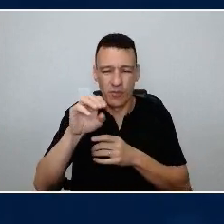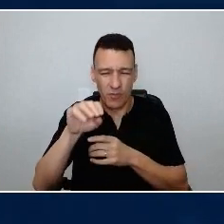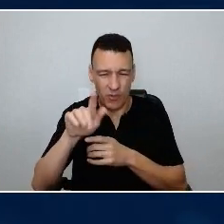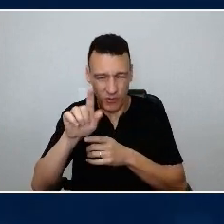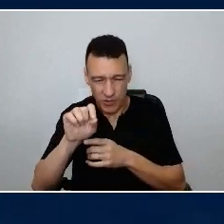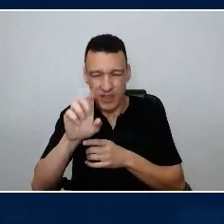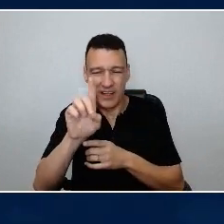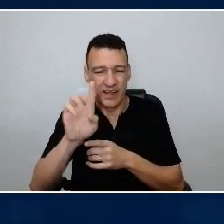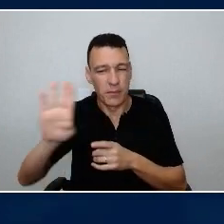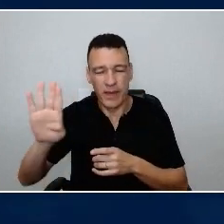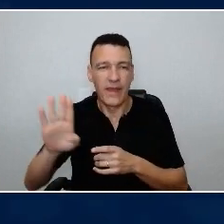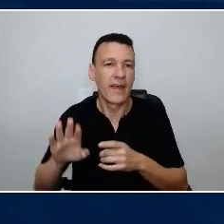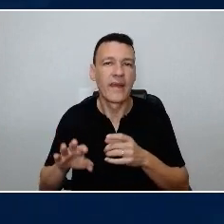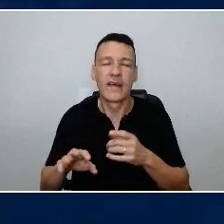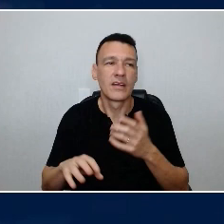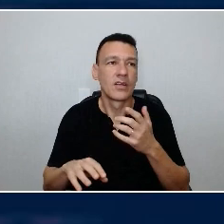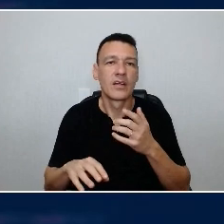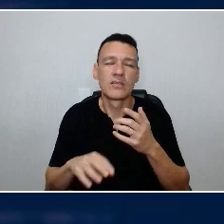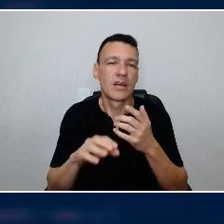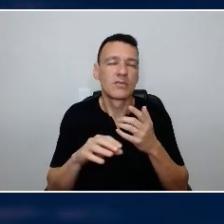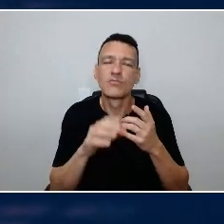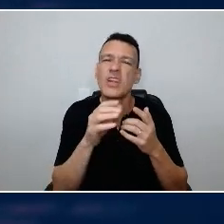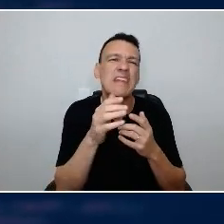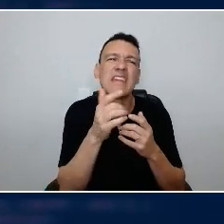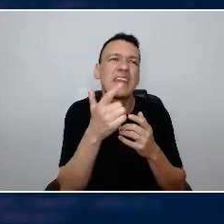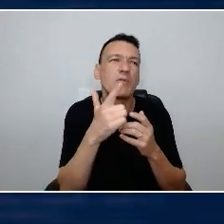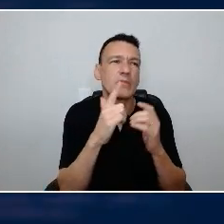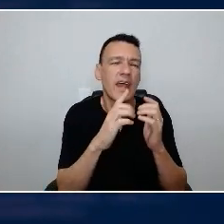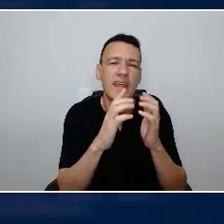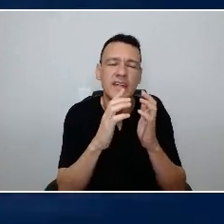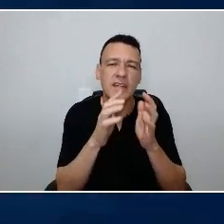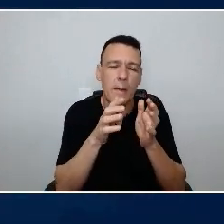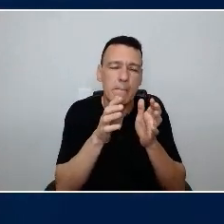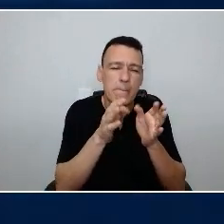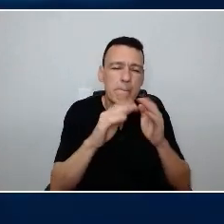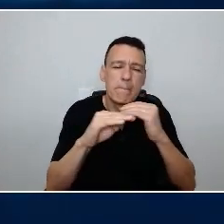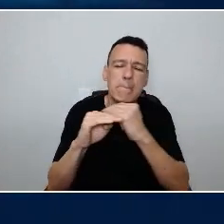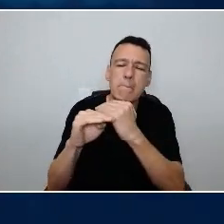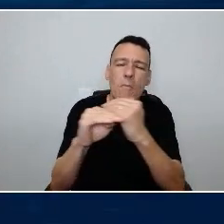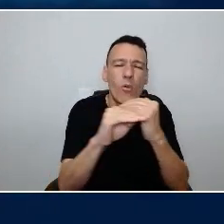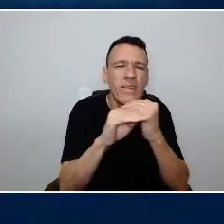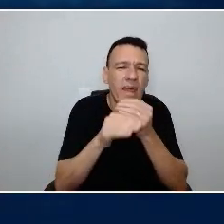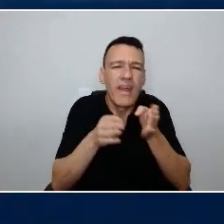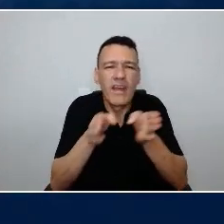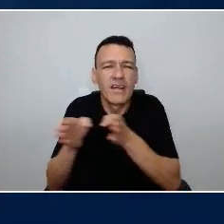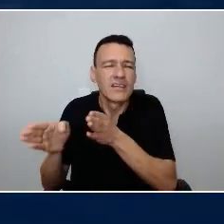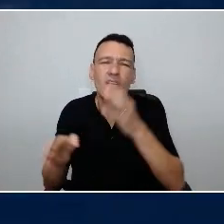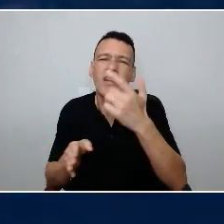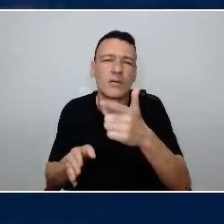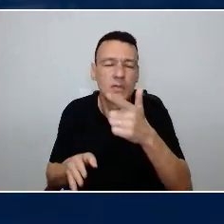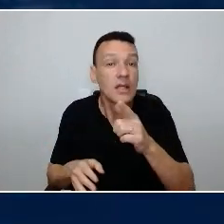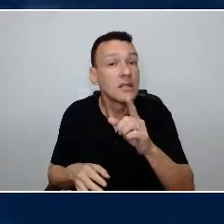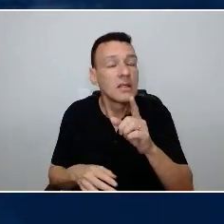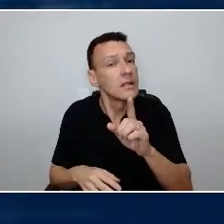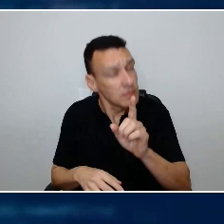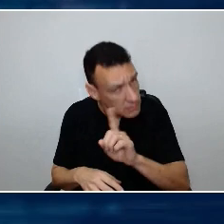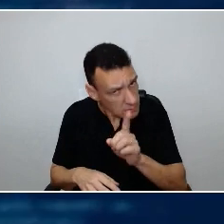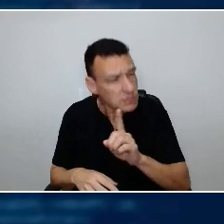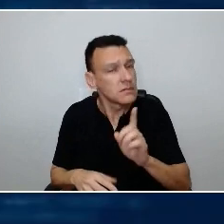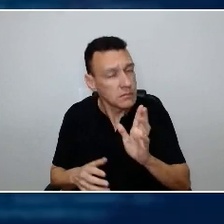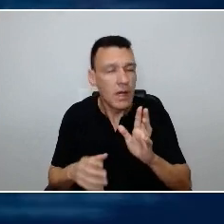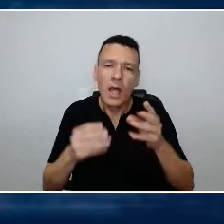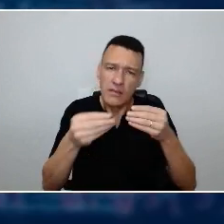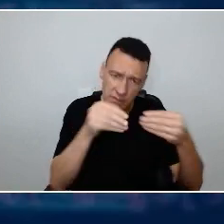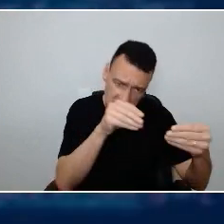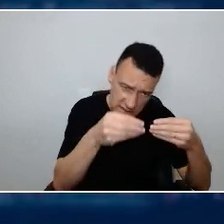uma falta de padrão na modelagem do documento na verdade você tem um documento flexível mas ele precisa sim ter padrões para que você possa extrair o